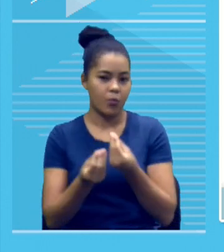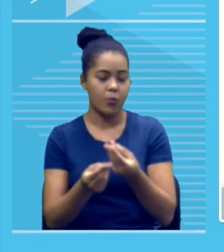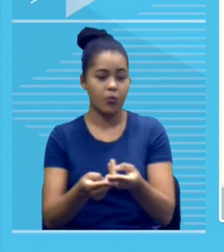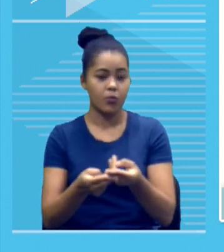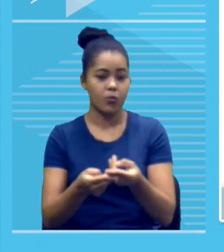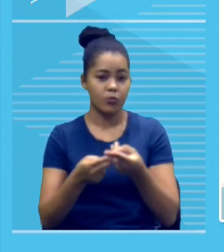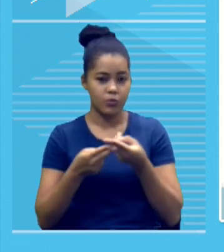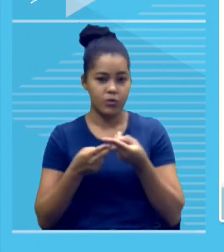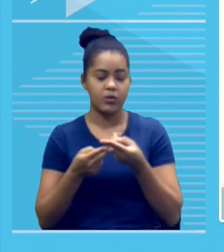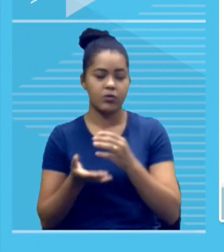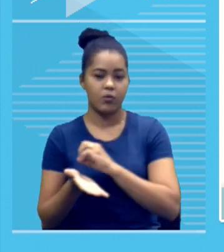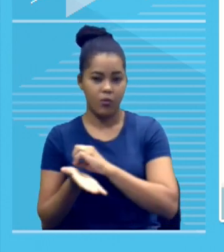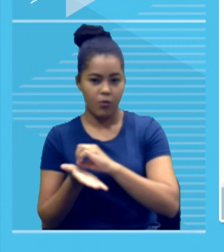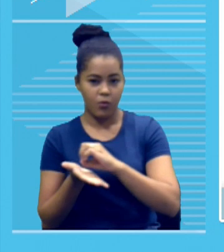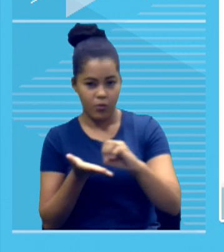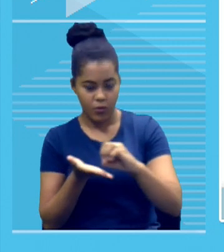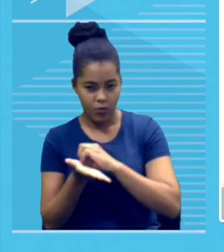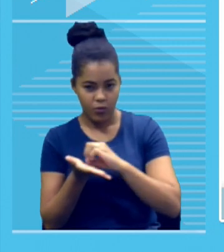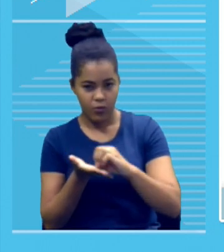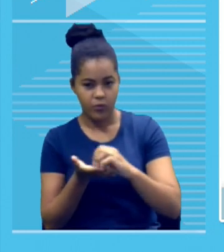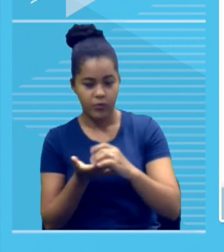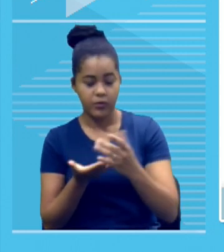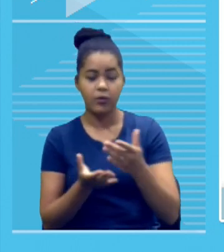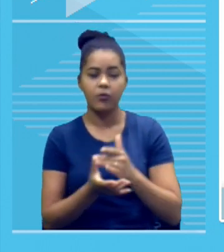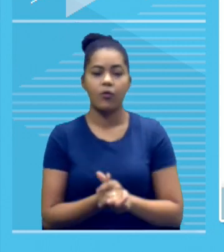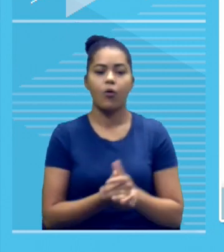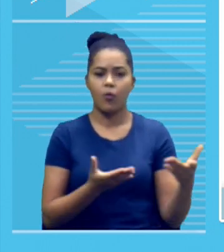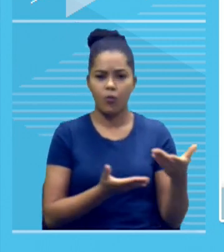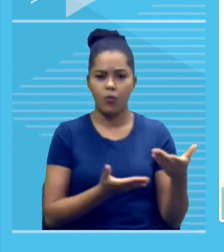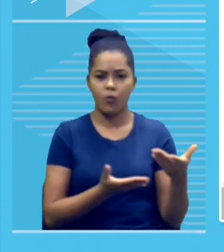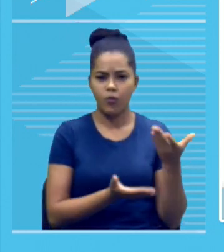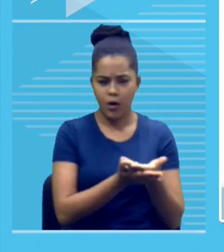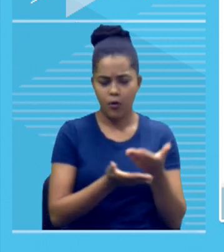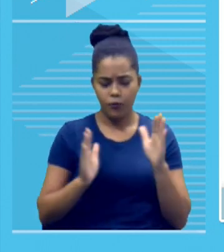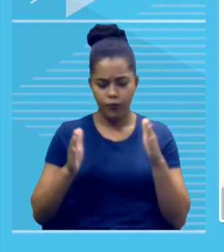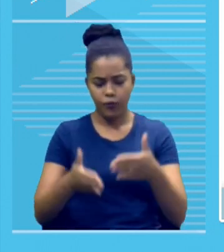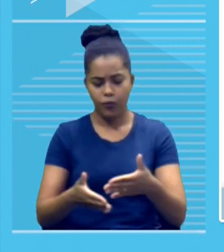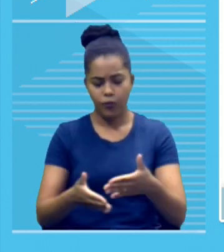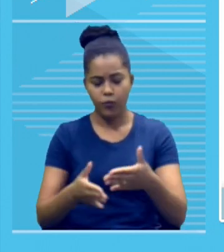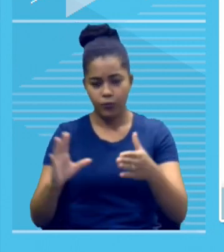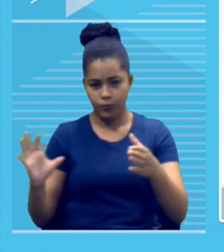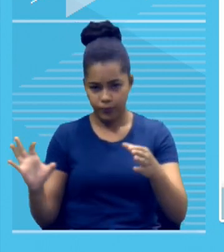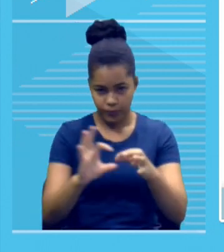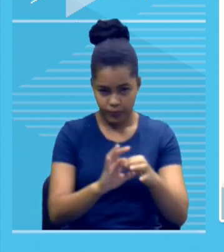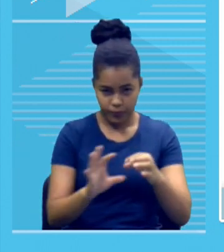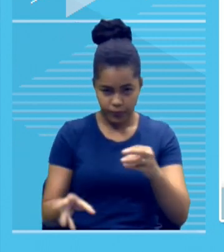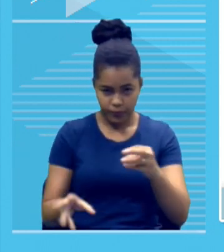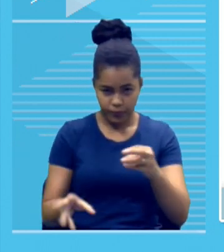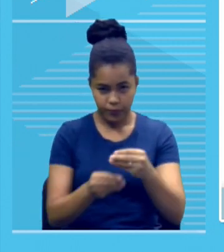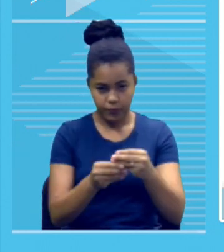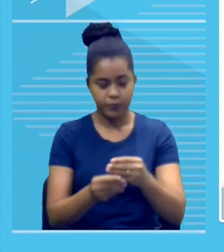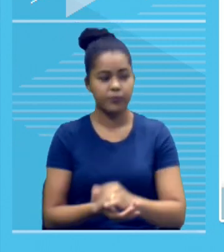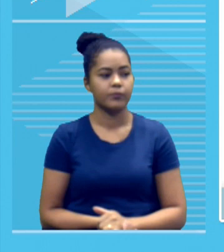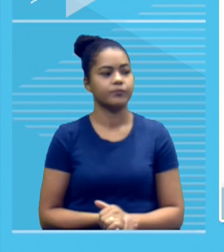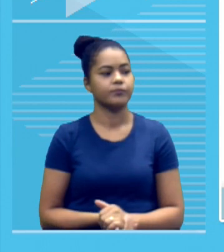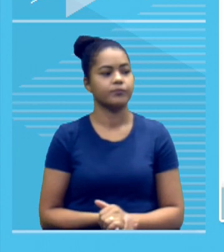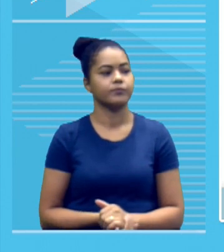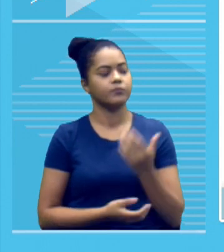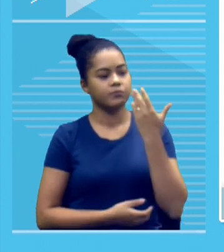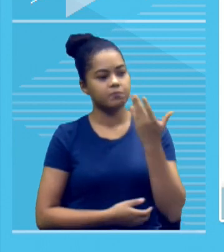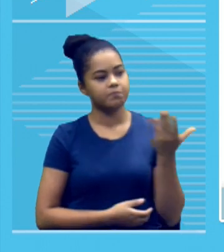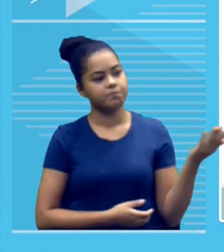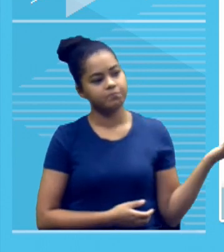adição, substituição e eliminação. Mas a aula de hoje, o foco é na adição. Olha aqui. Ó. Aqui vai acontecer o seguinte. Nós